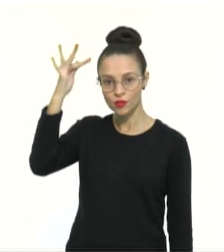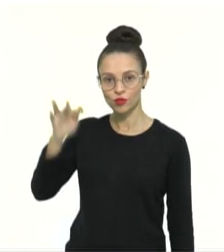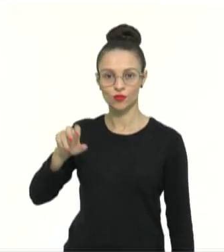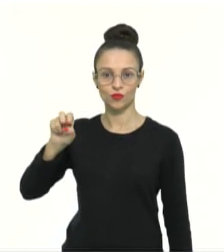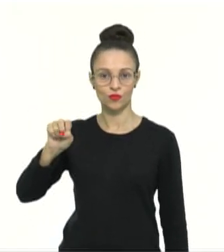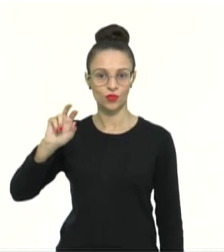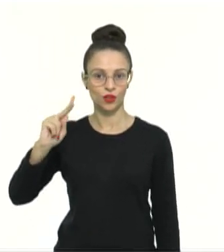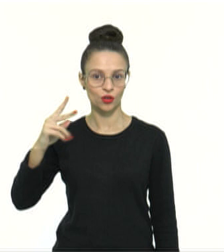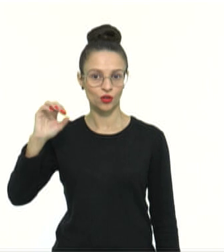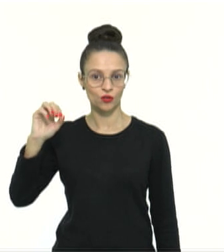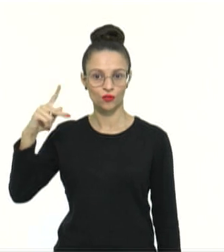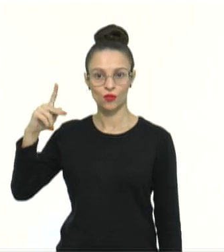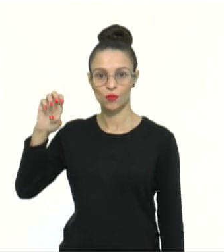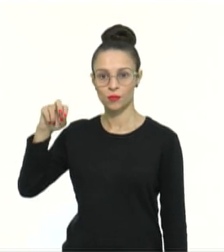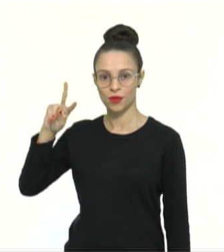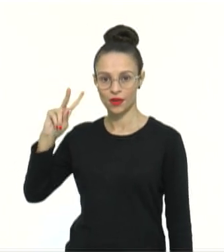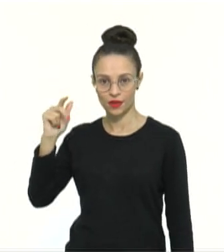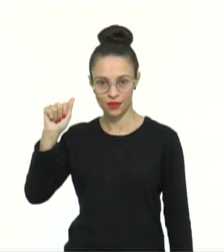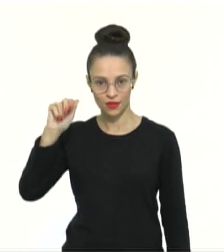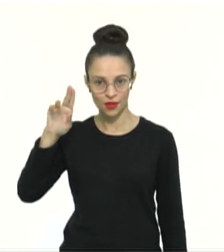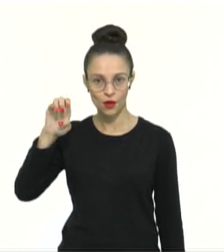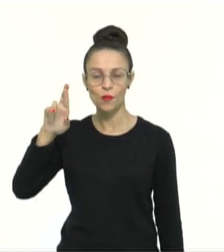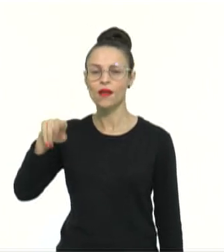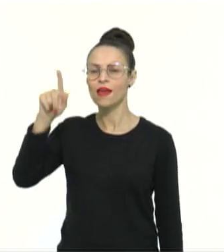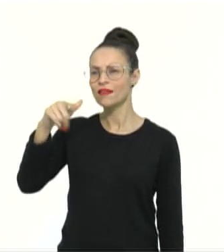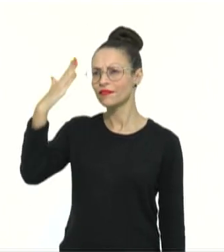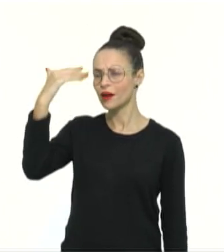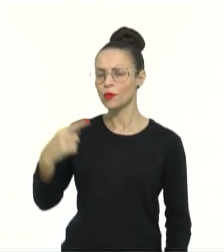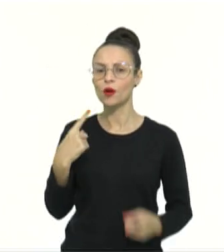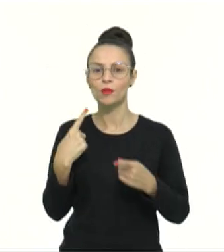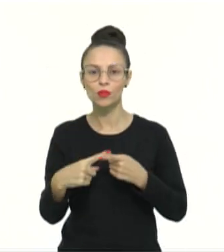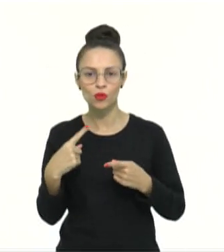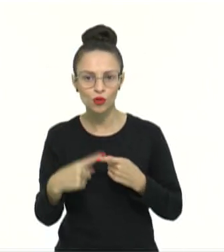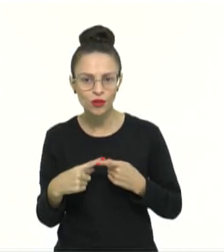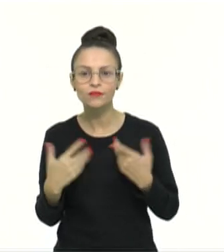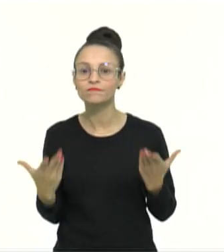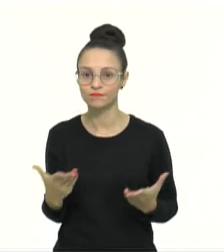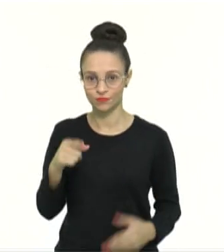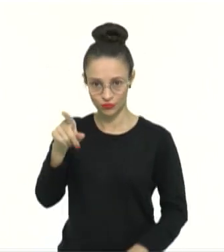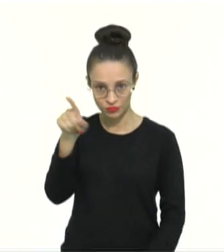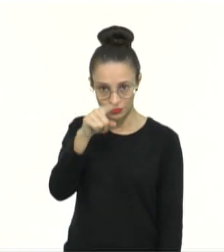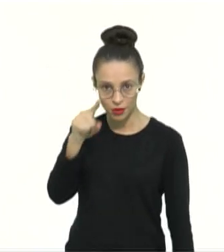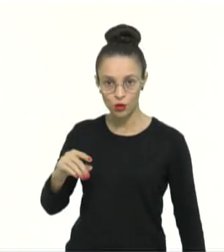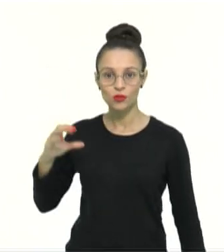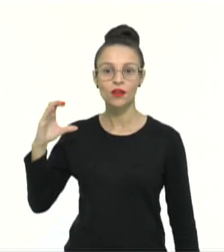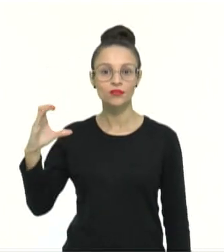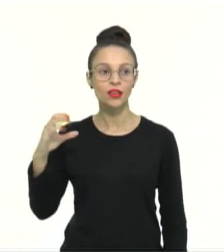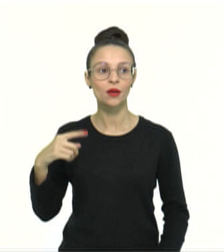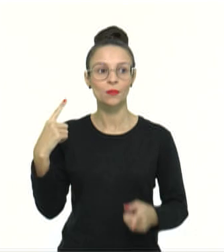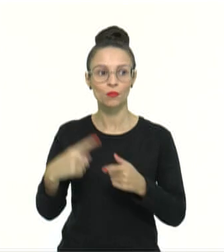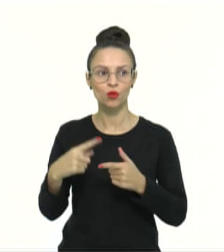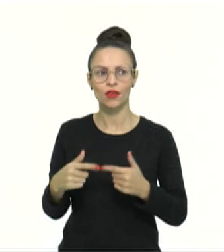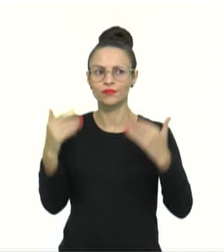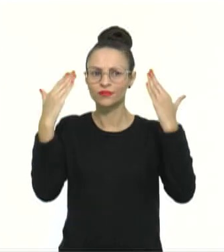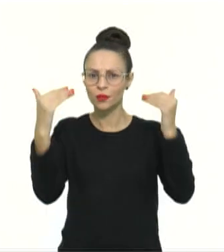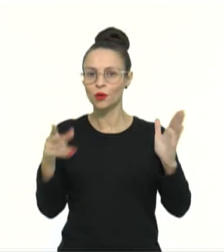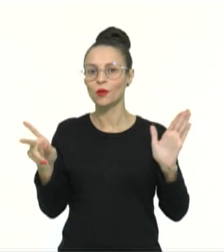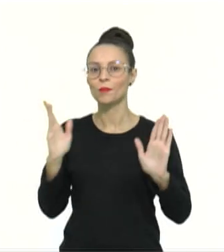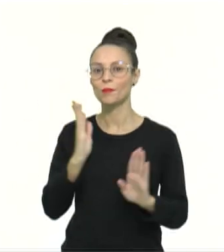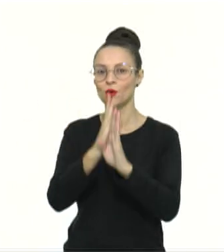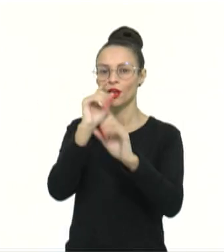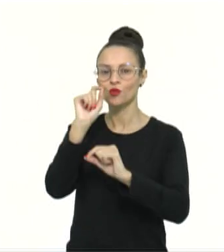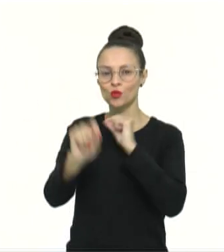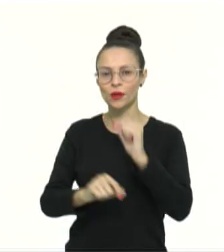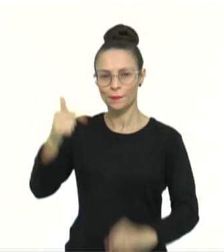teor. Se vocês assinalaram a alternativa C e disseram que Schopenhauer é muito conhecido como um